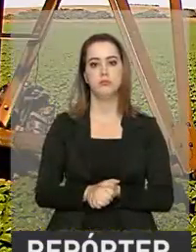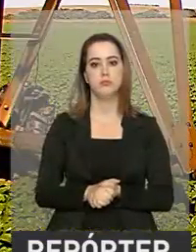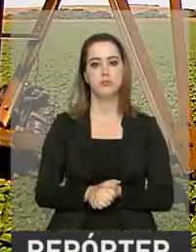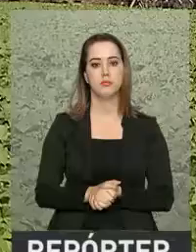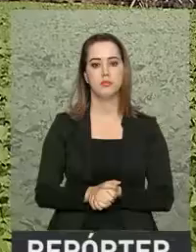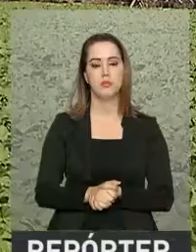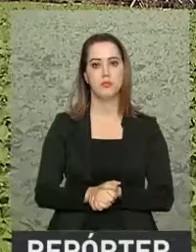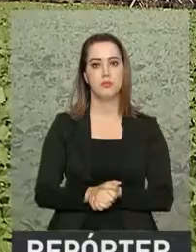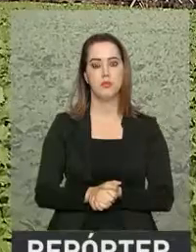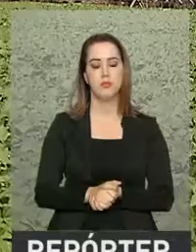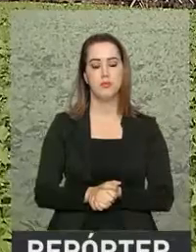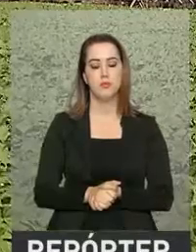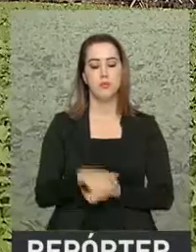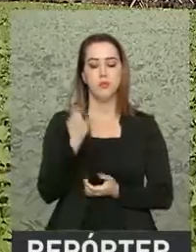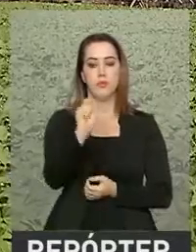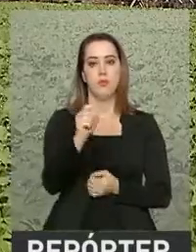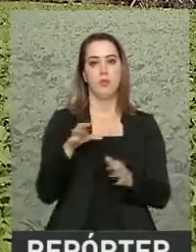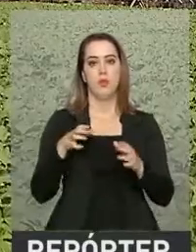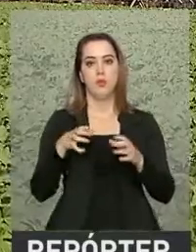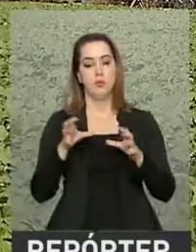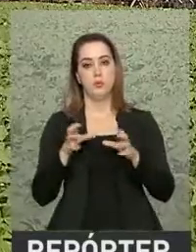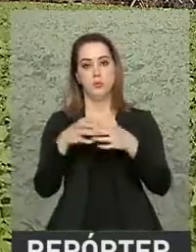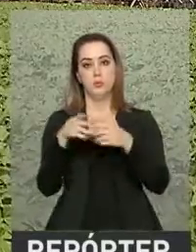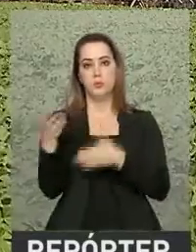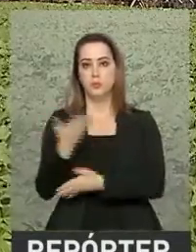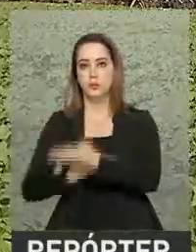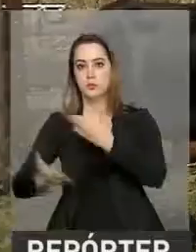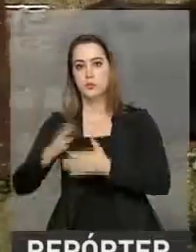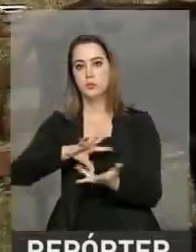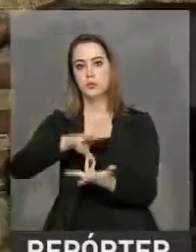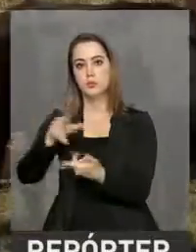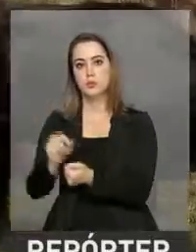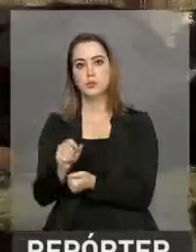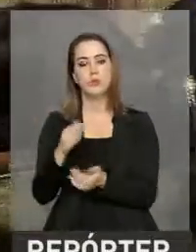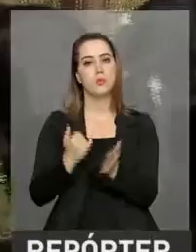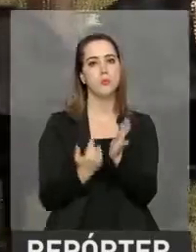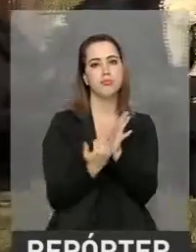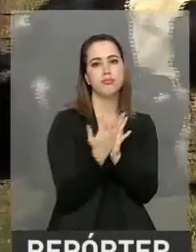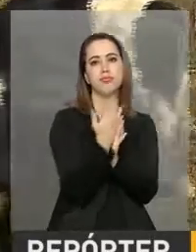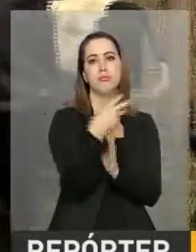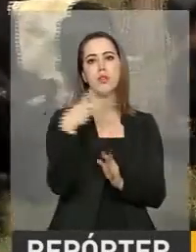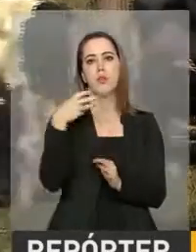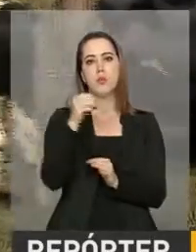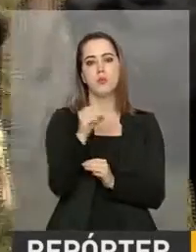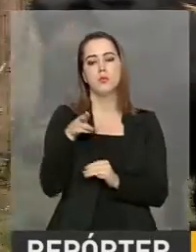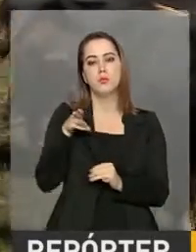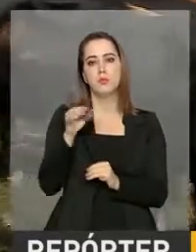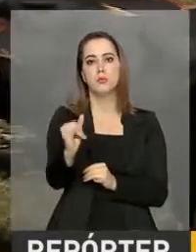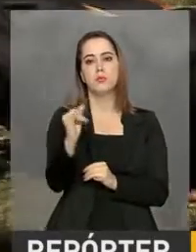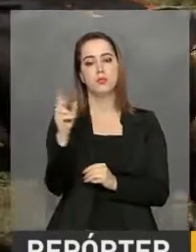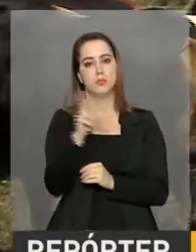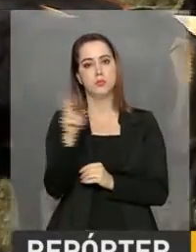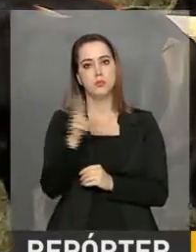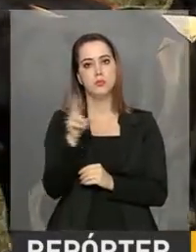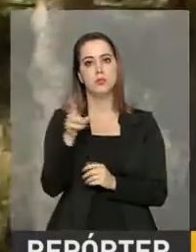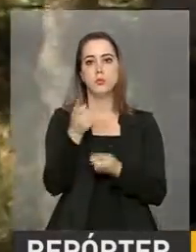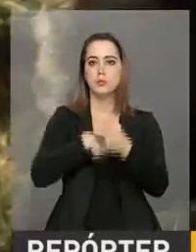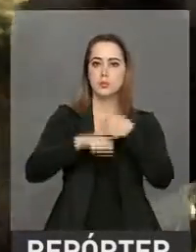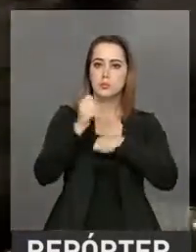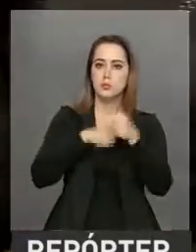participação do agronegócio brasileiro no mercado global nos próximos 5 anos vai gerar mais de 30 bilhões de reais para a economia do